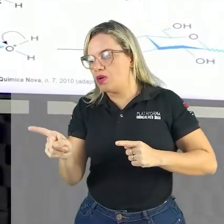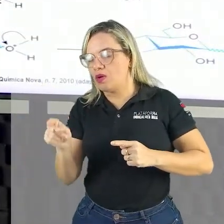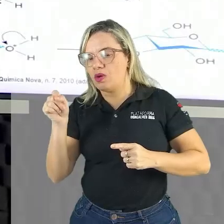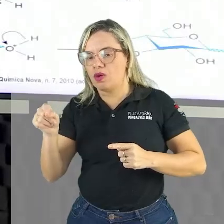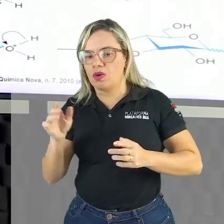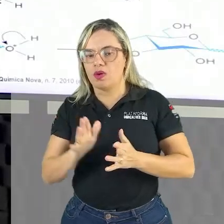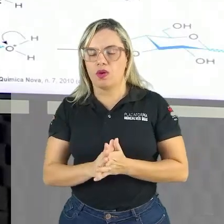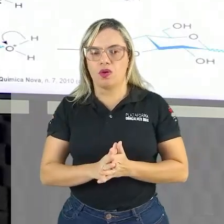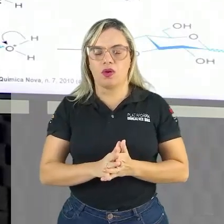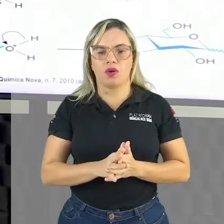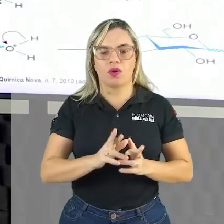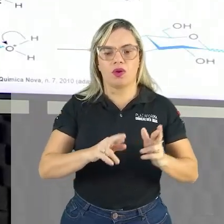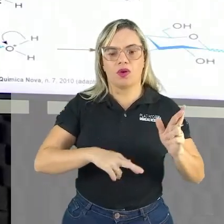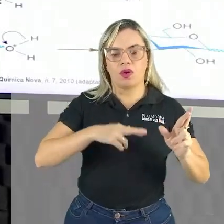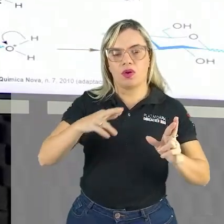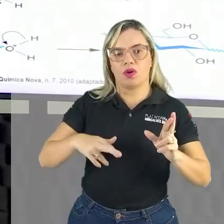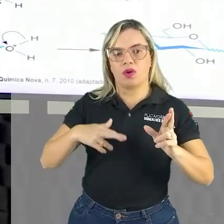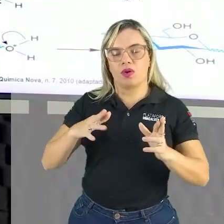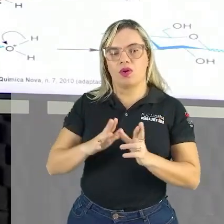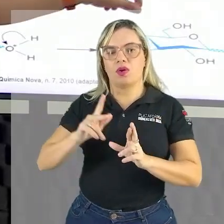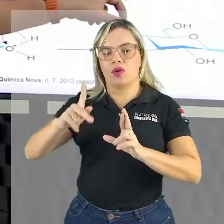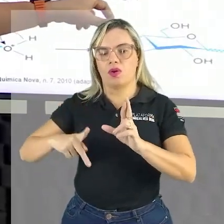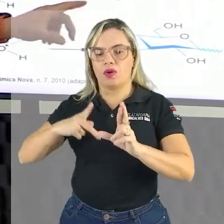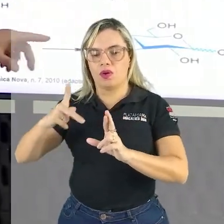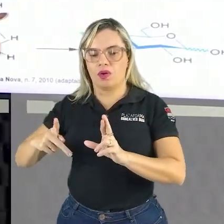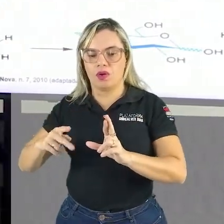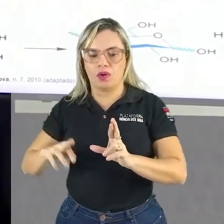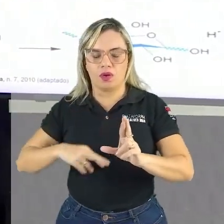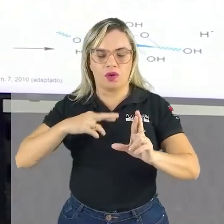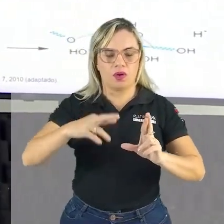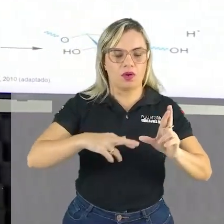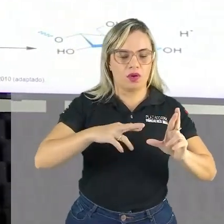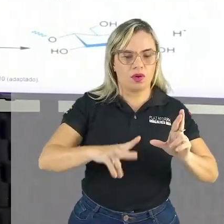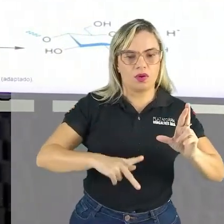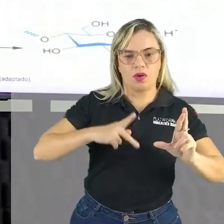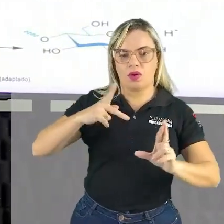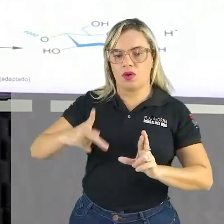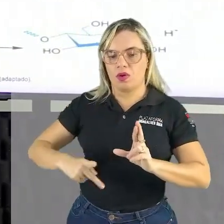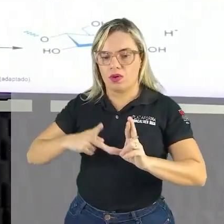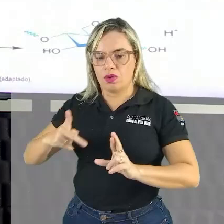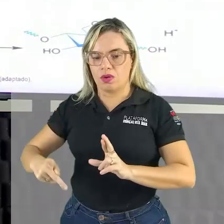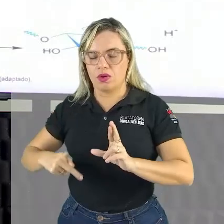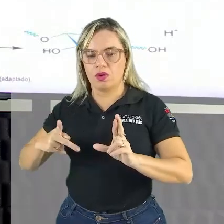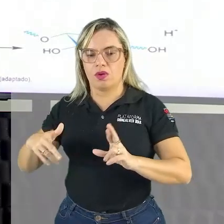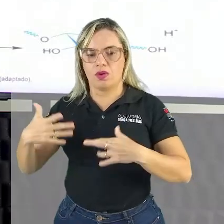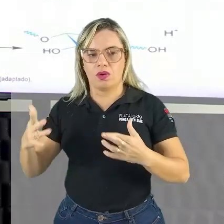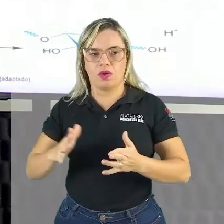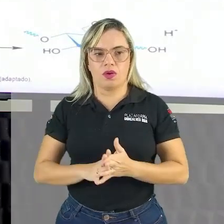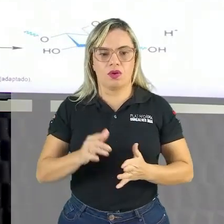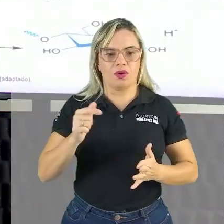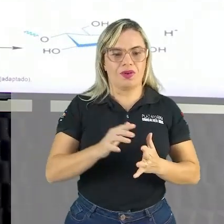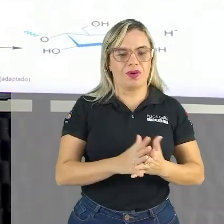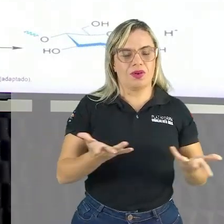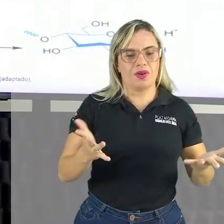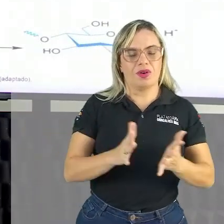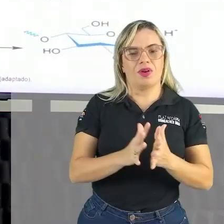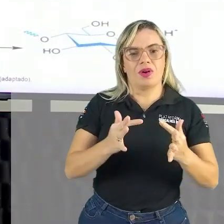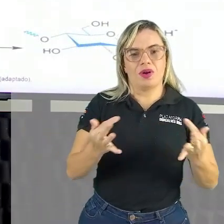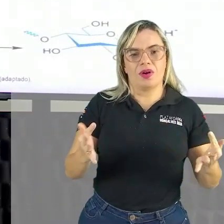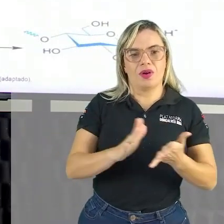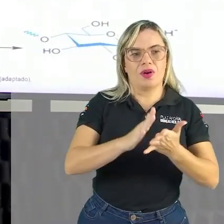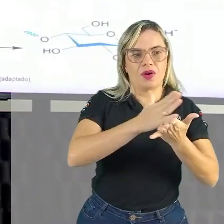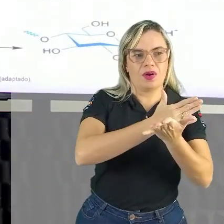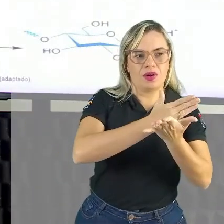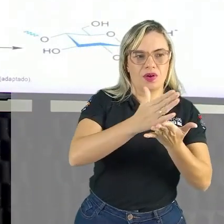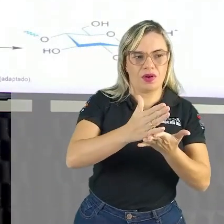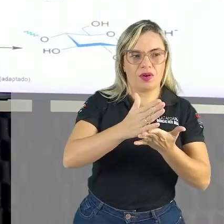depois é o produto. Então, reagente, produto, e assim vai. Esse bonitão, ele simplesmente está aqui no